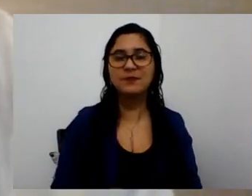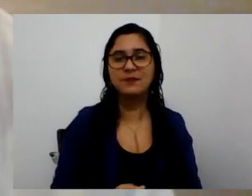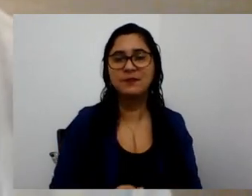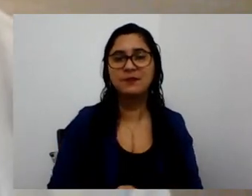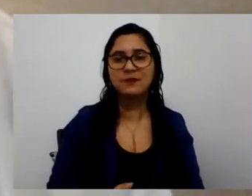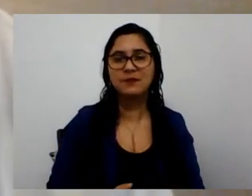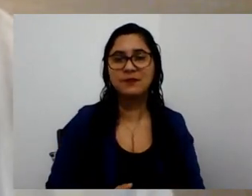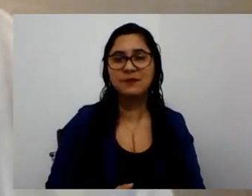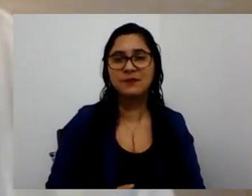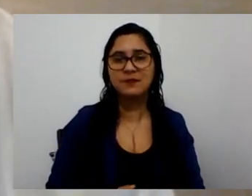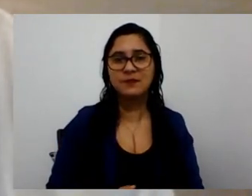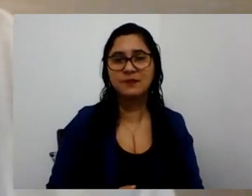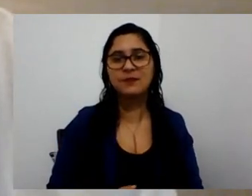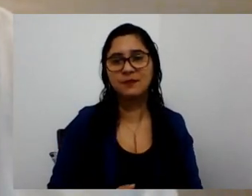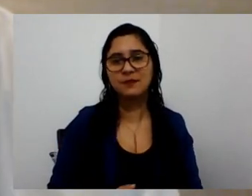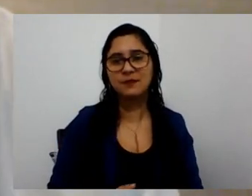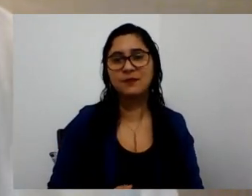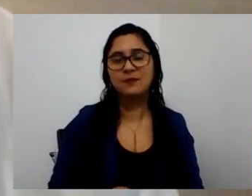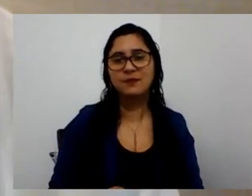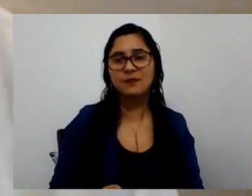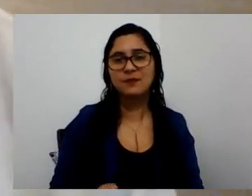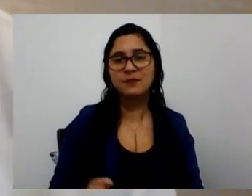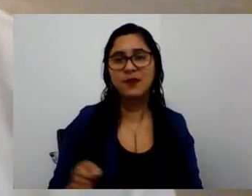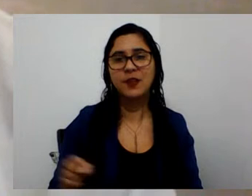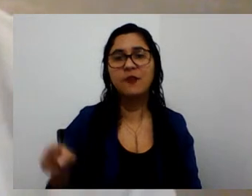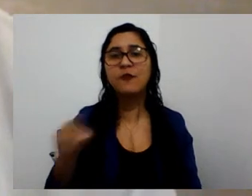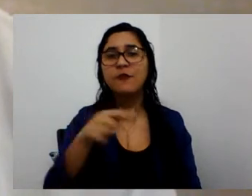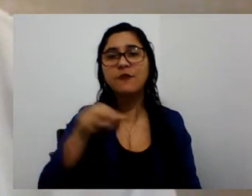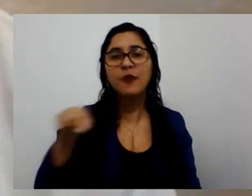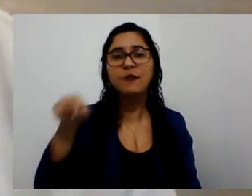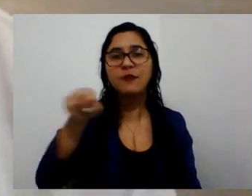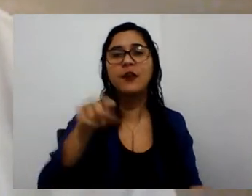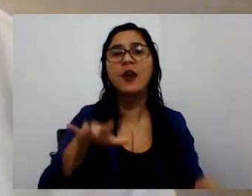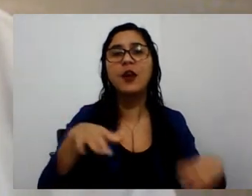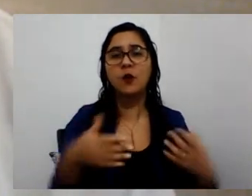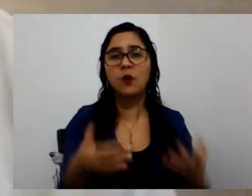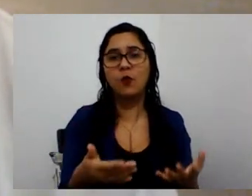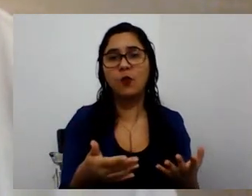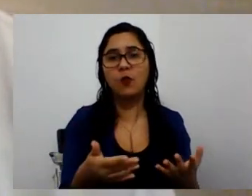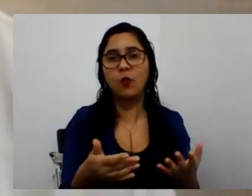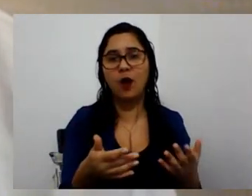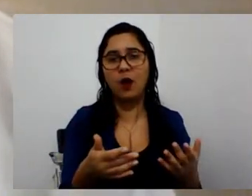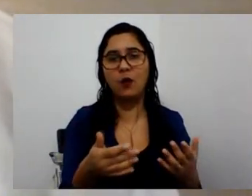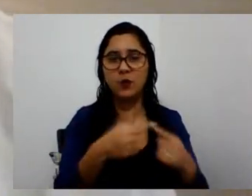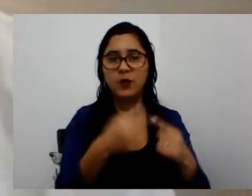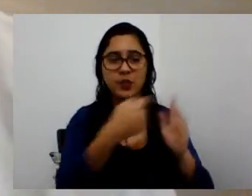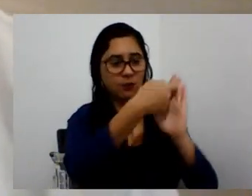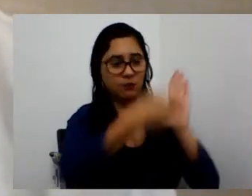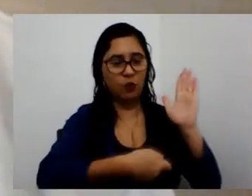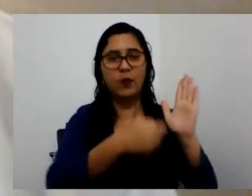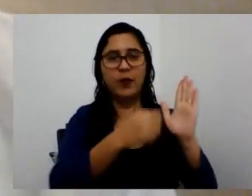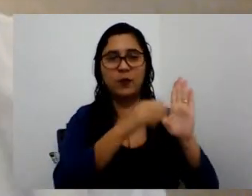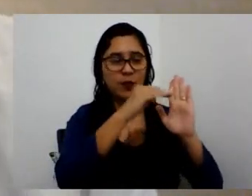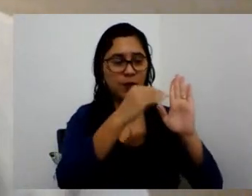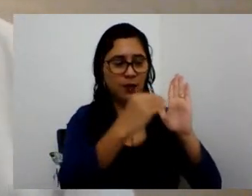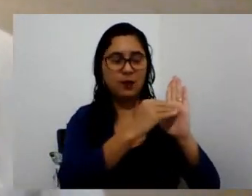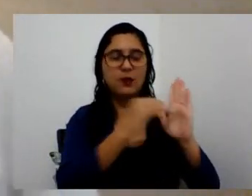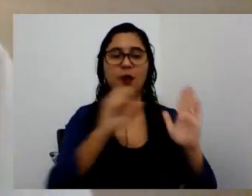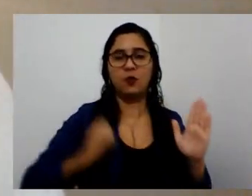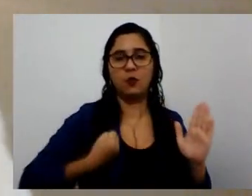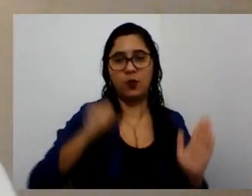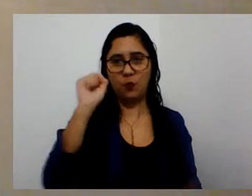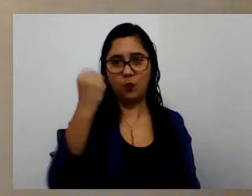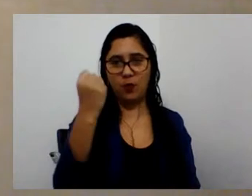candidaturas, né, que receberão a posição segundo o estabelecido no item 8 do